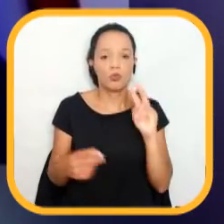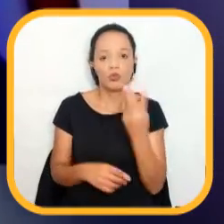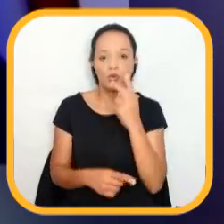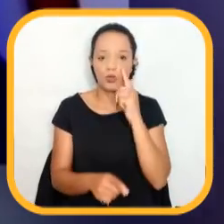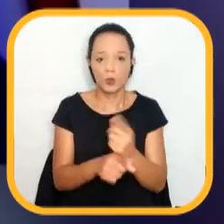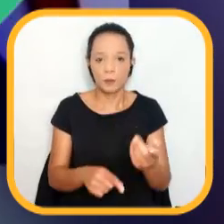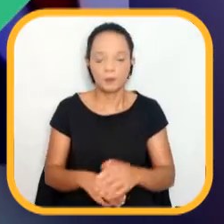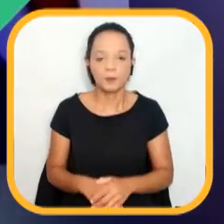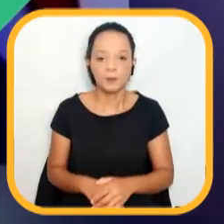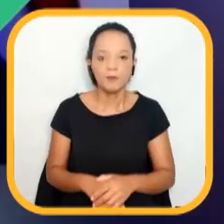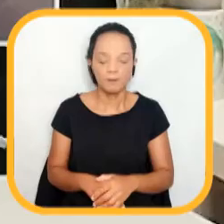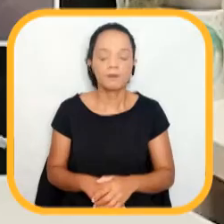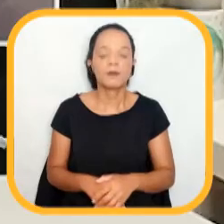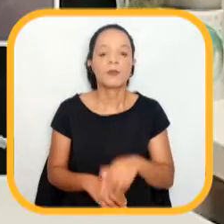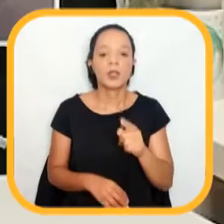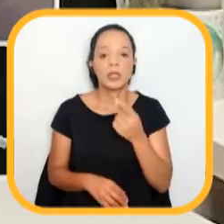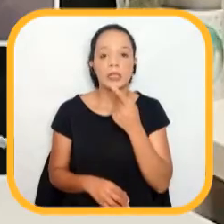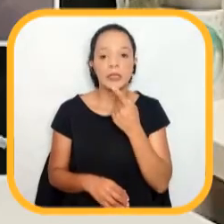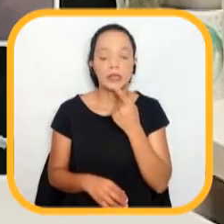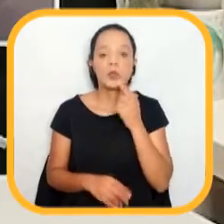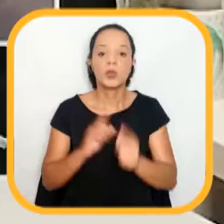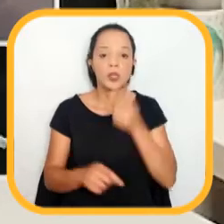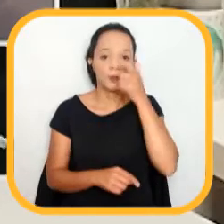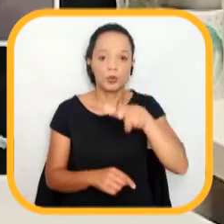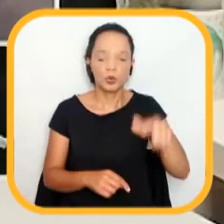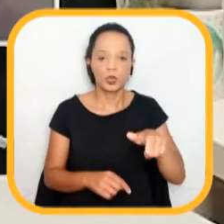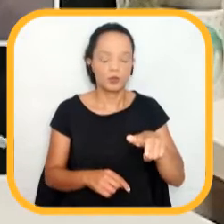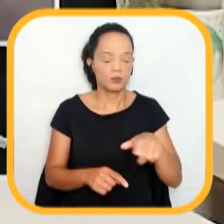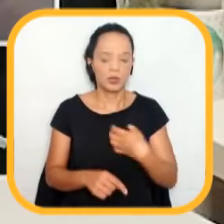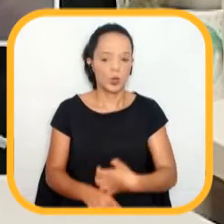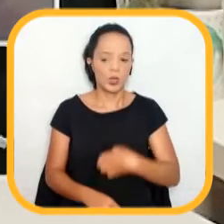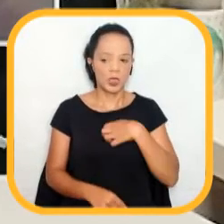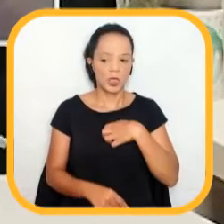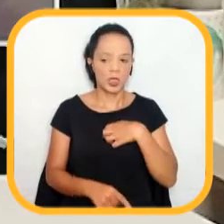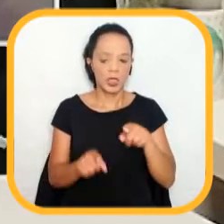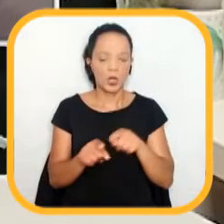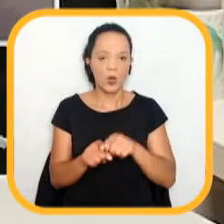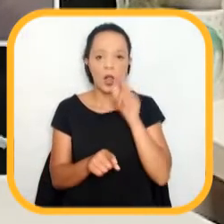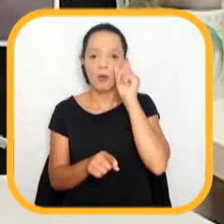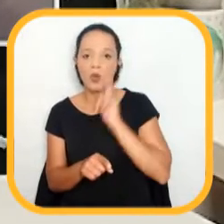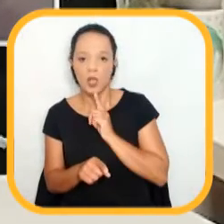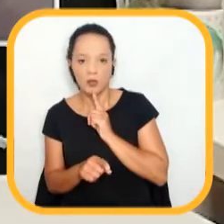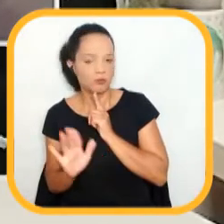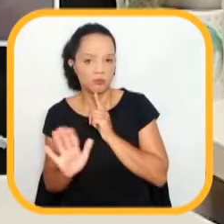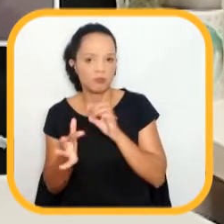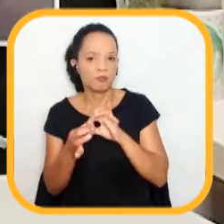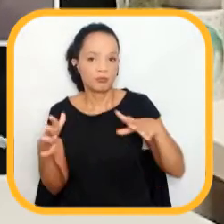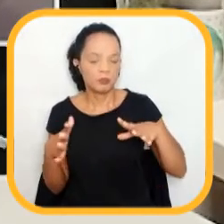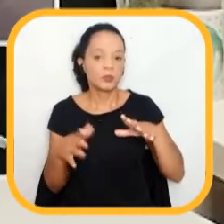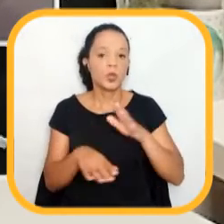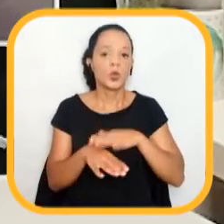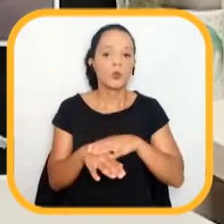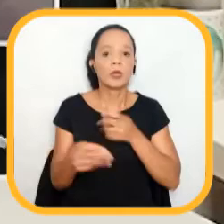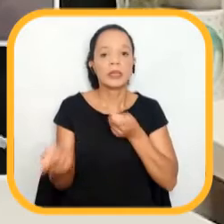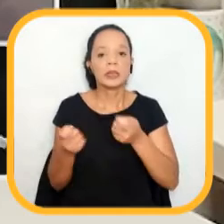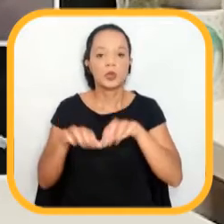um cruzamento entre as duas variáveis. A identidade não binária diz respeito a pessoas que não se identificam com os papéis de género binários, masculino e